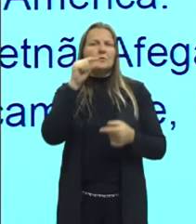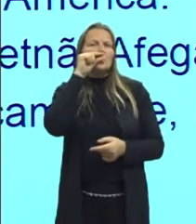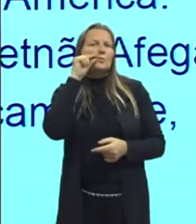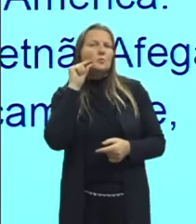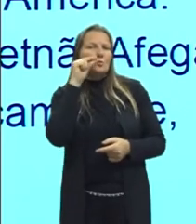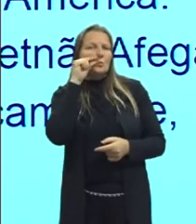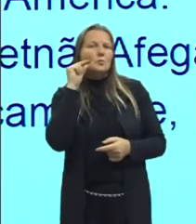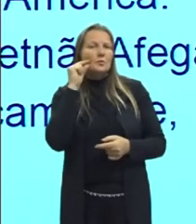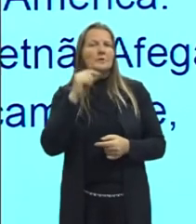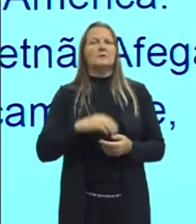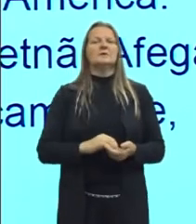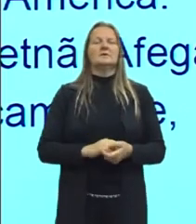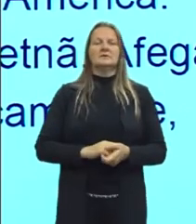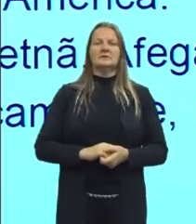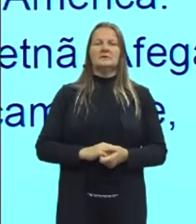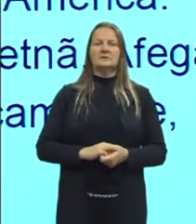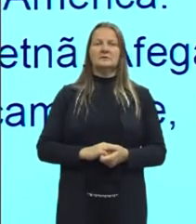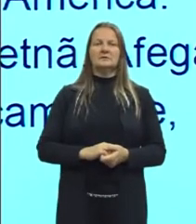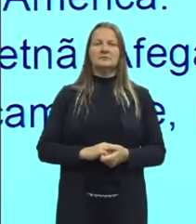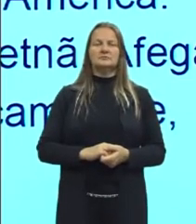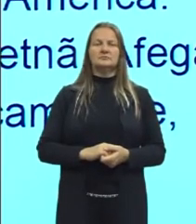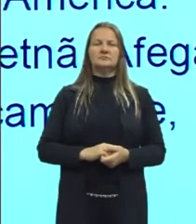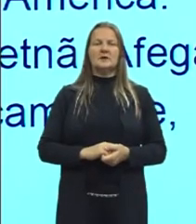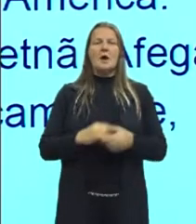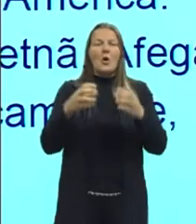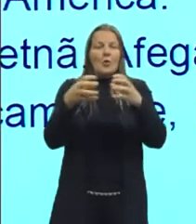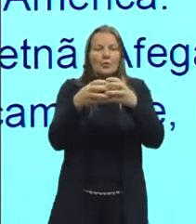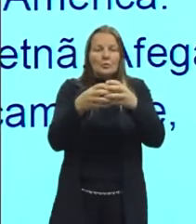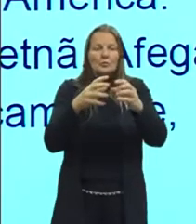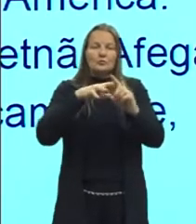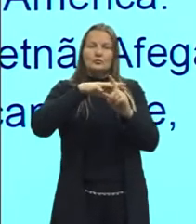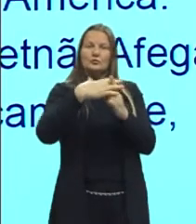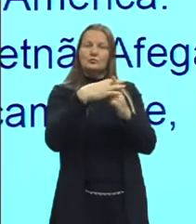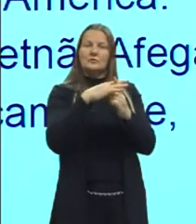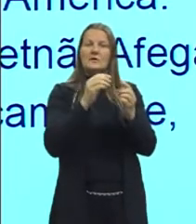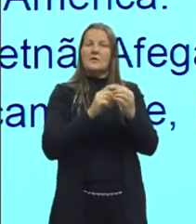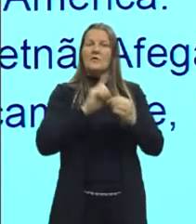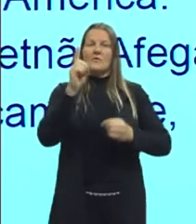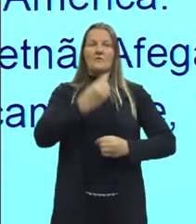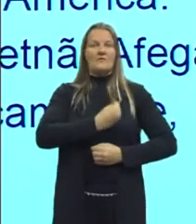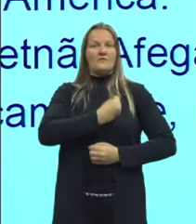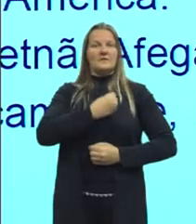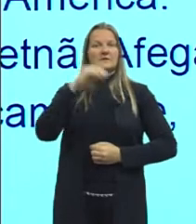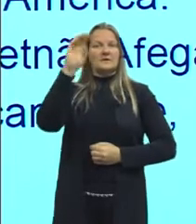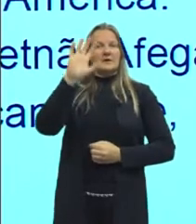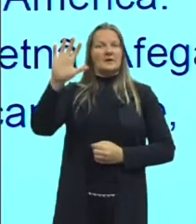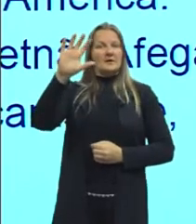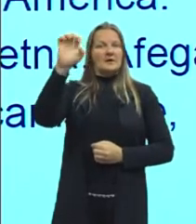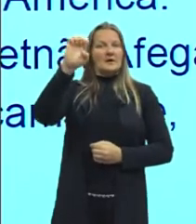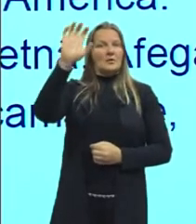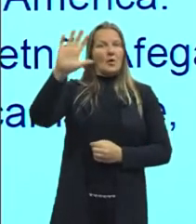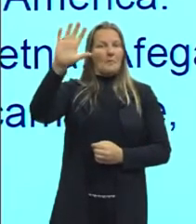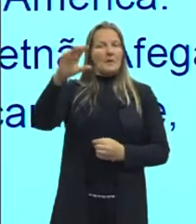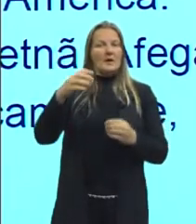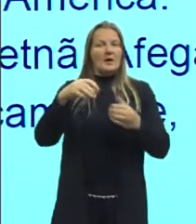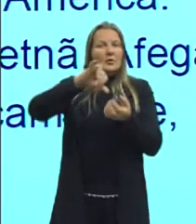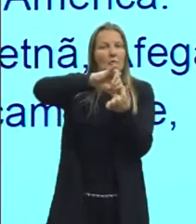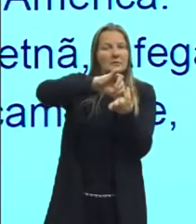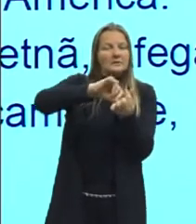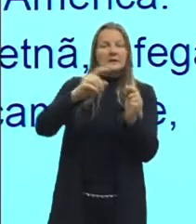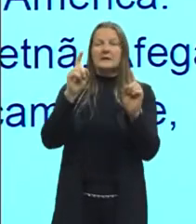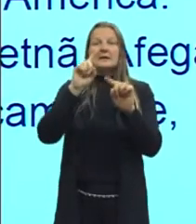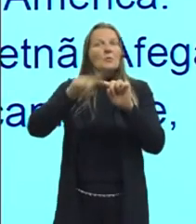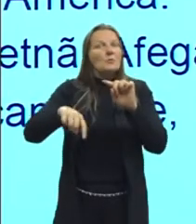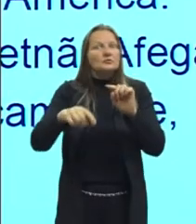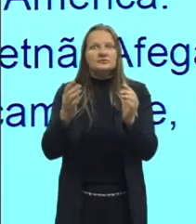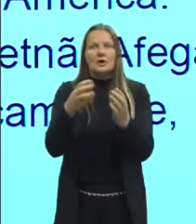sair desse bloco socialista para ir viver na Europa ocidental no bloco capitalista e o contrário